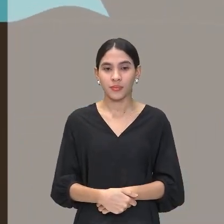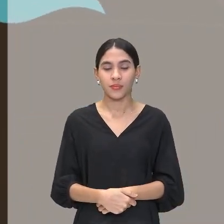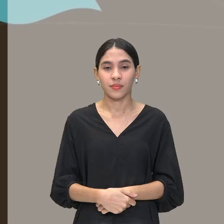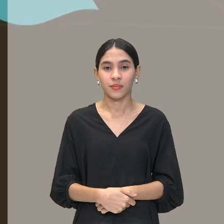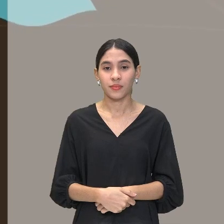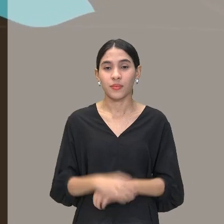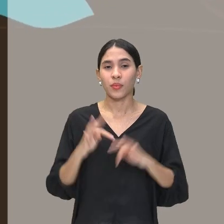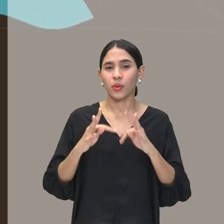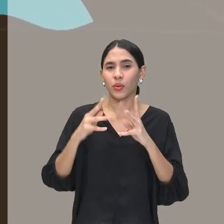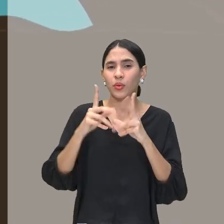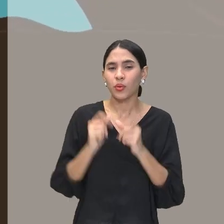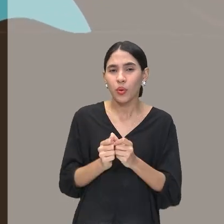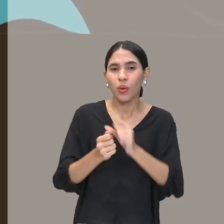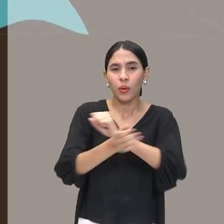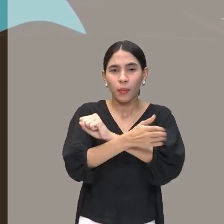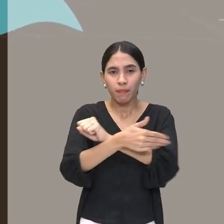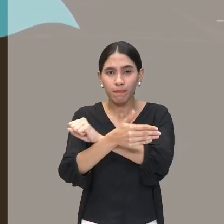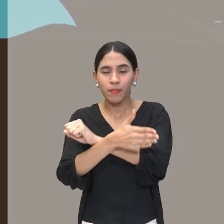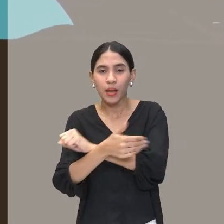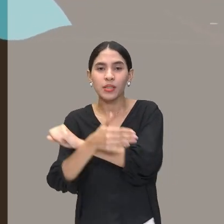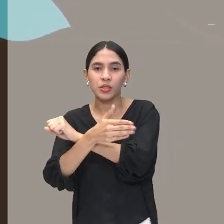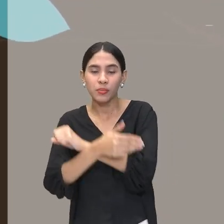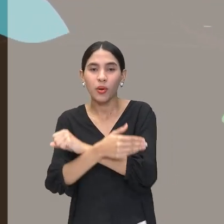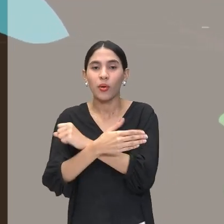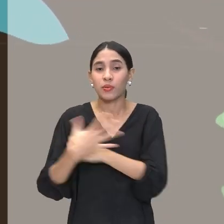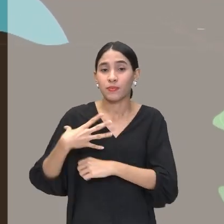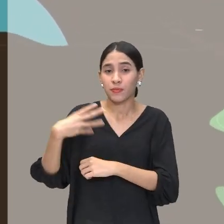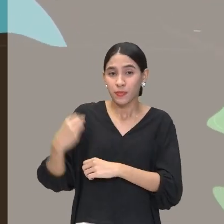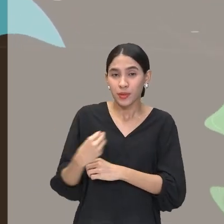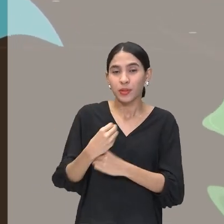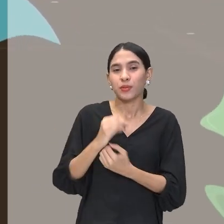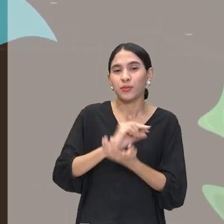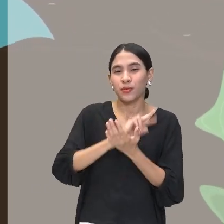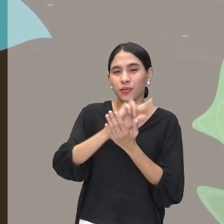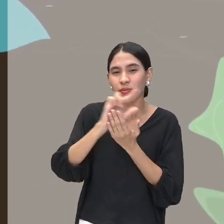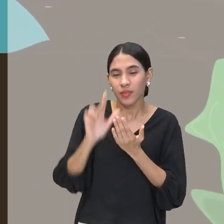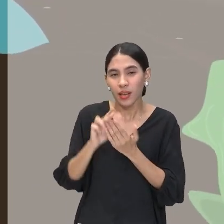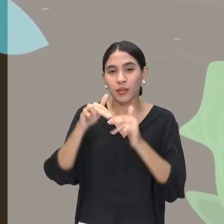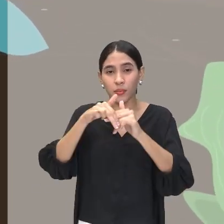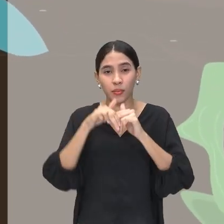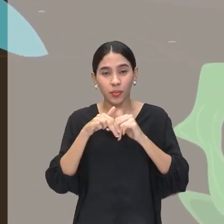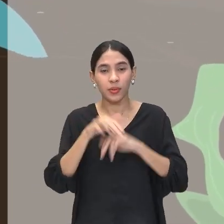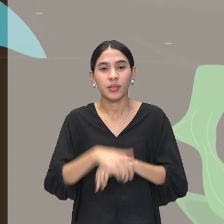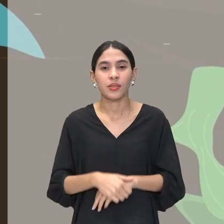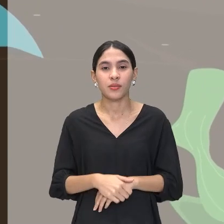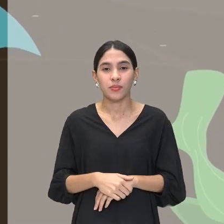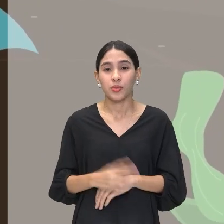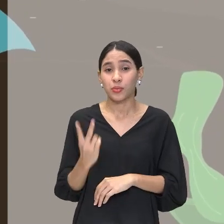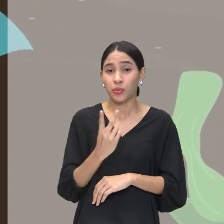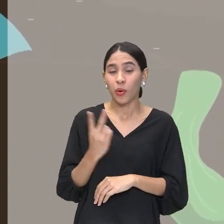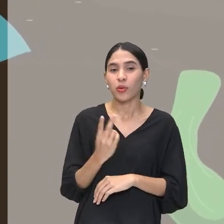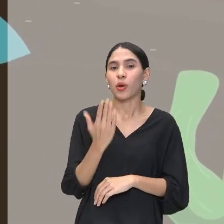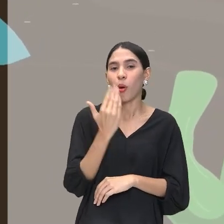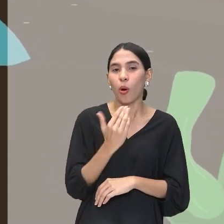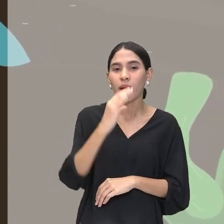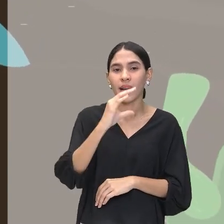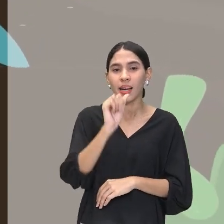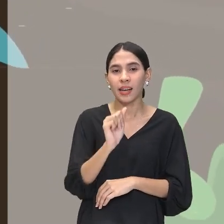Todos os peixes-boi nasceram desse casal, e é por isso que eles comem canarana.